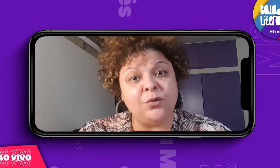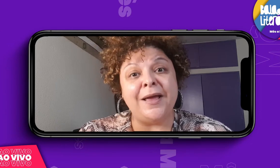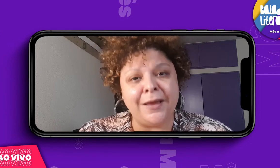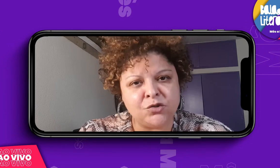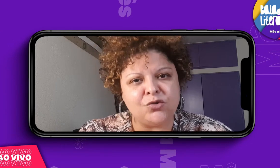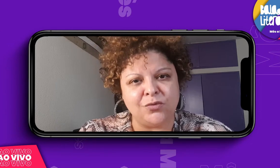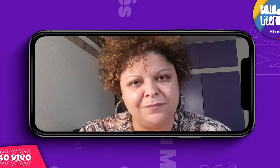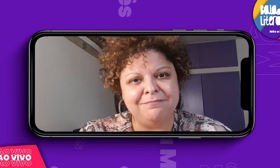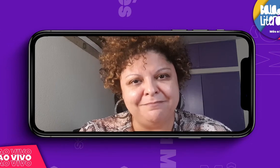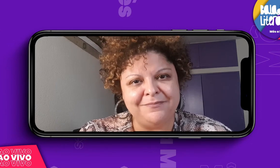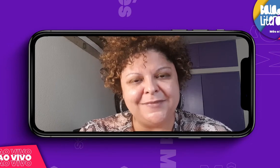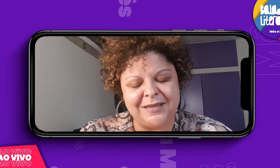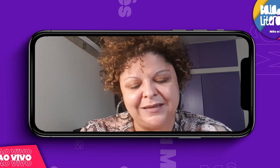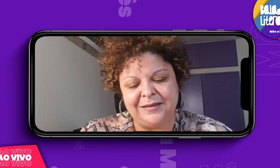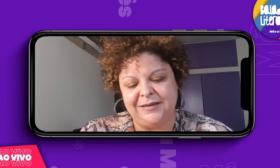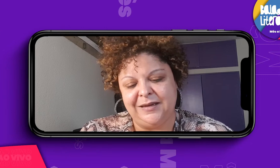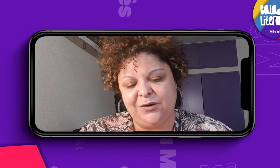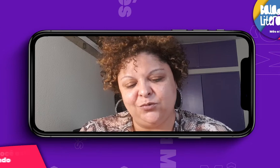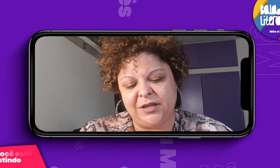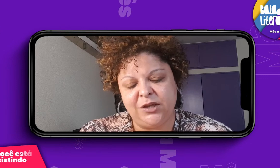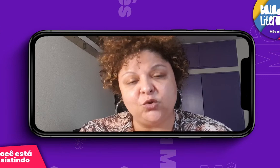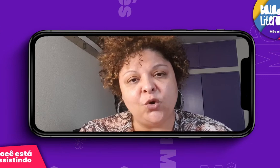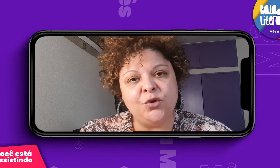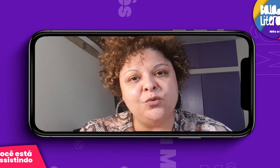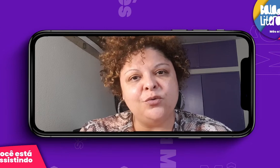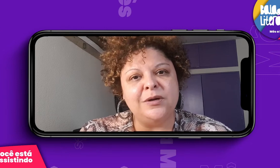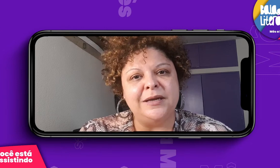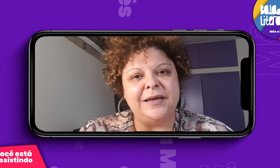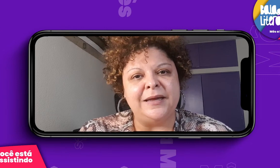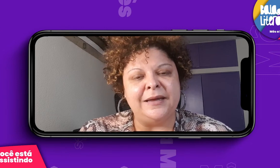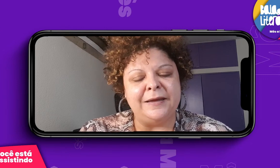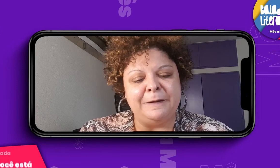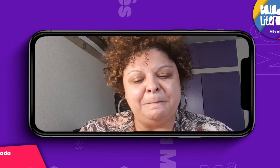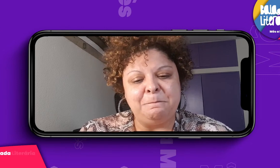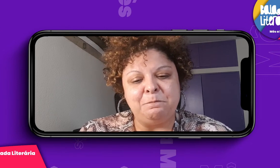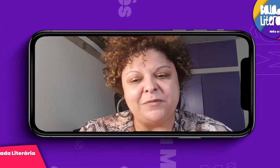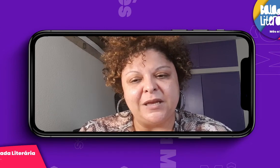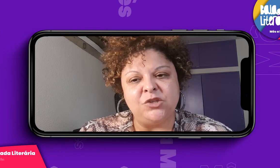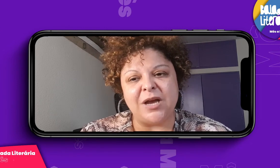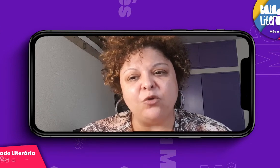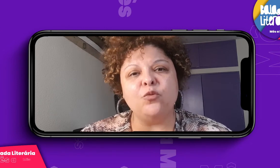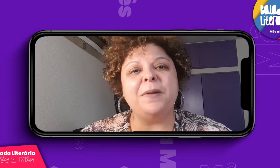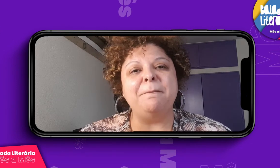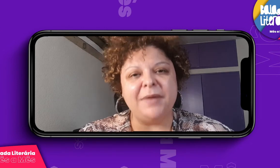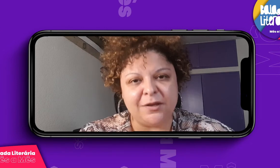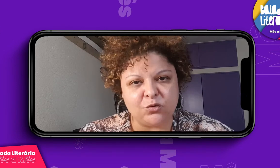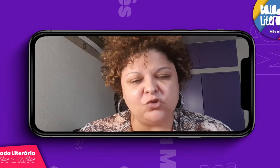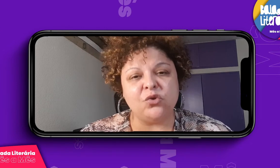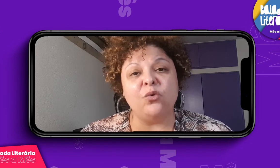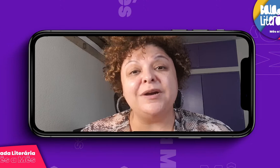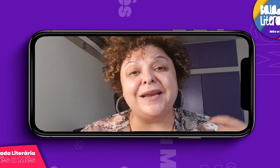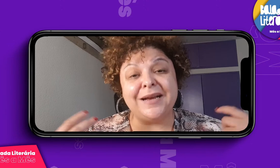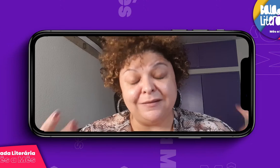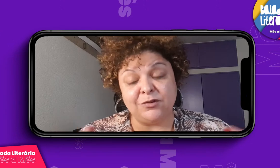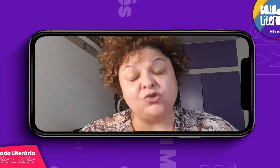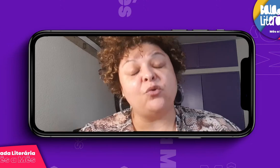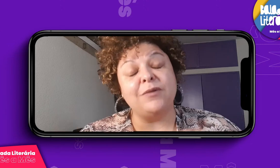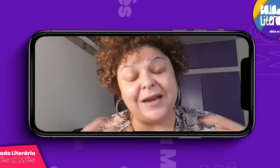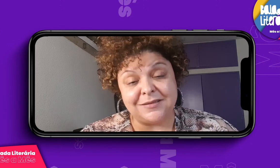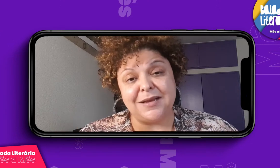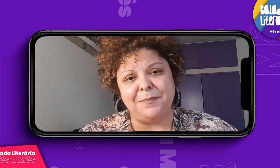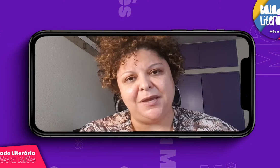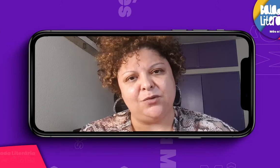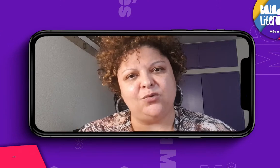território ético, né? Um território de agrupamento,